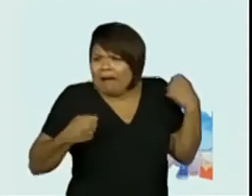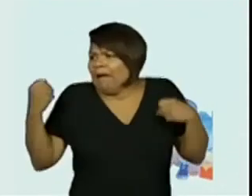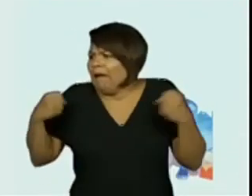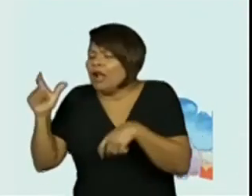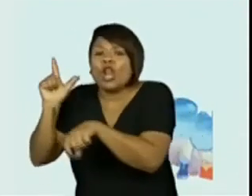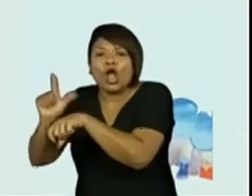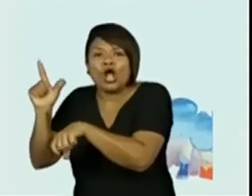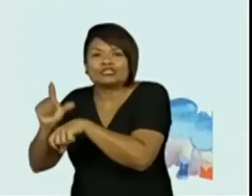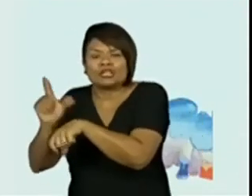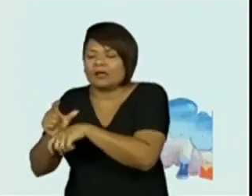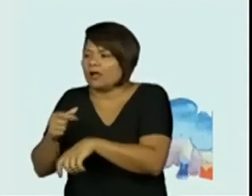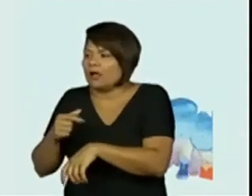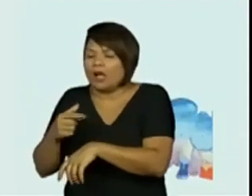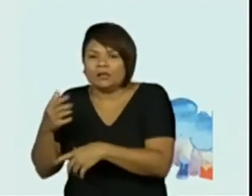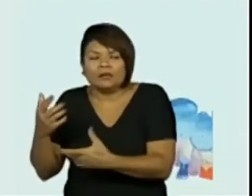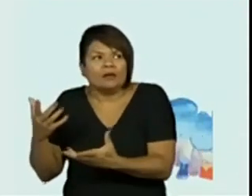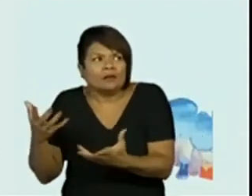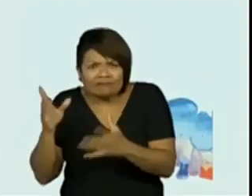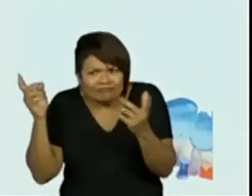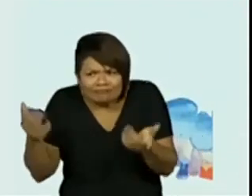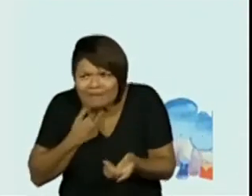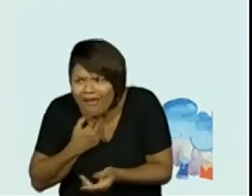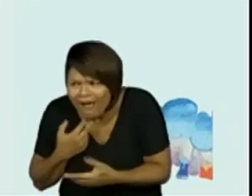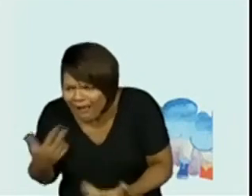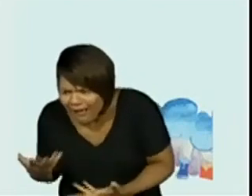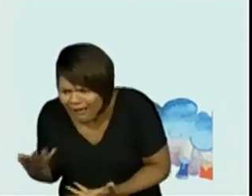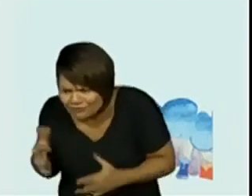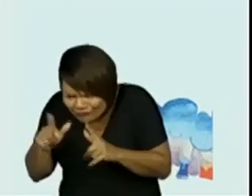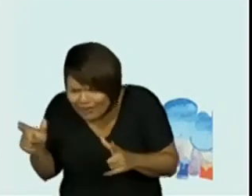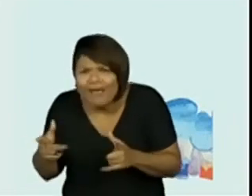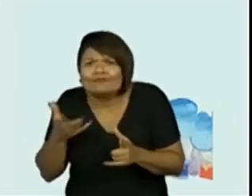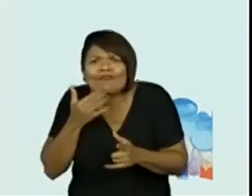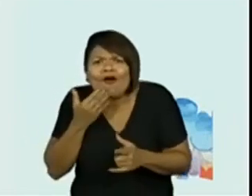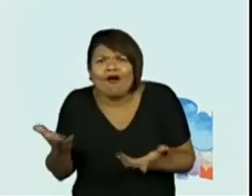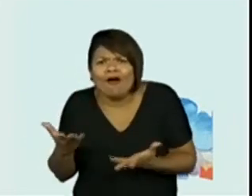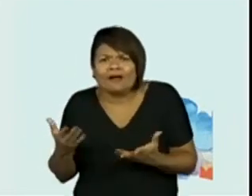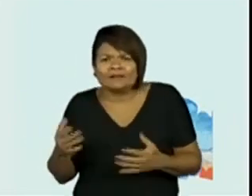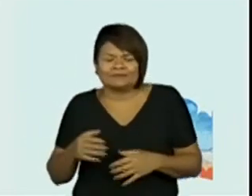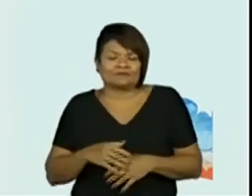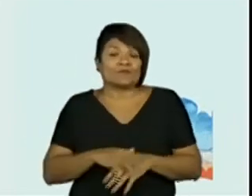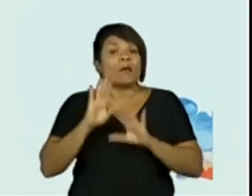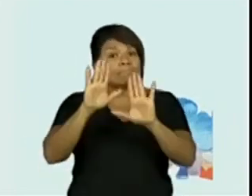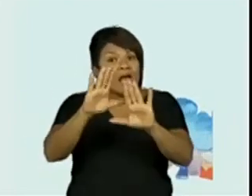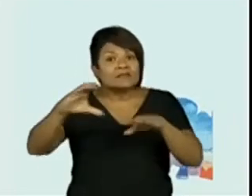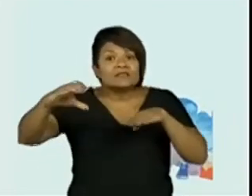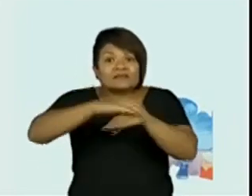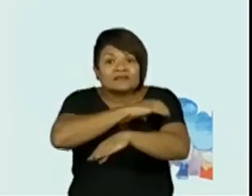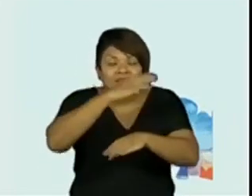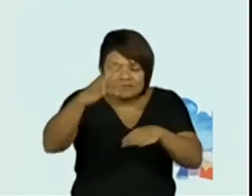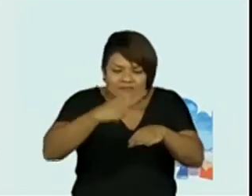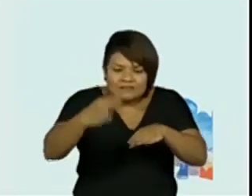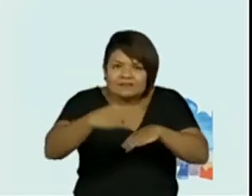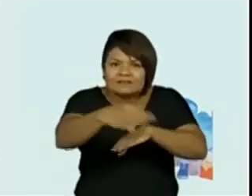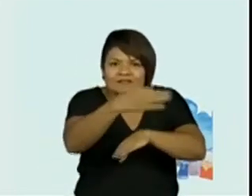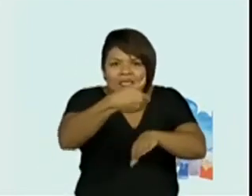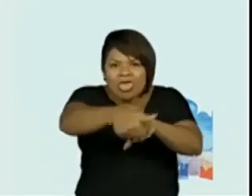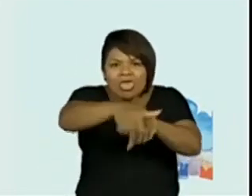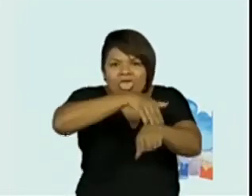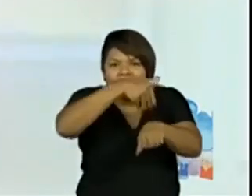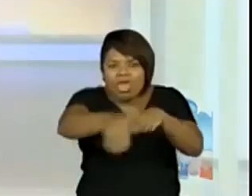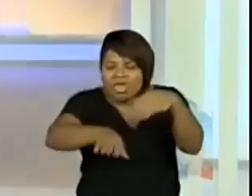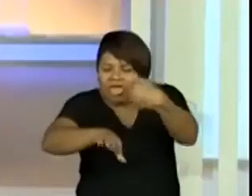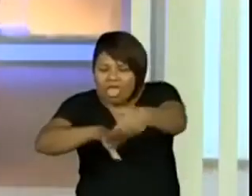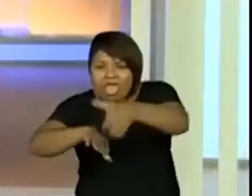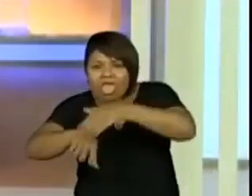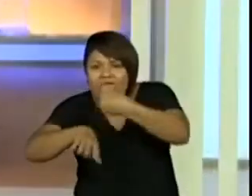para o sapateiro foi uma beleza. Ganhou numa noite a féria do mês, tingindo um pé de sapato para